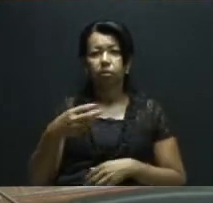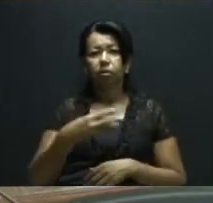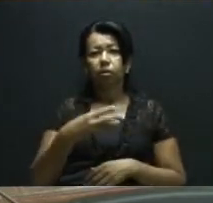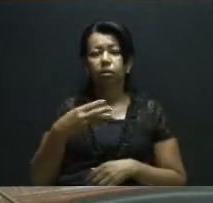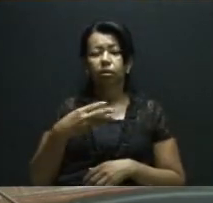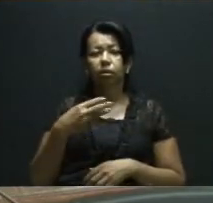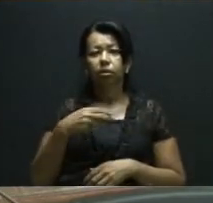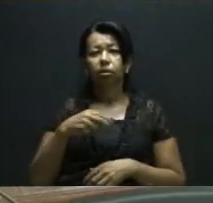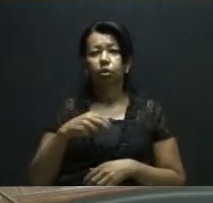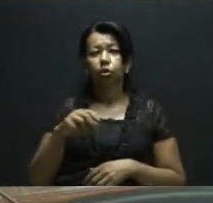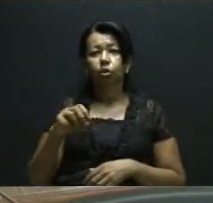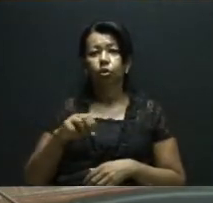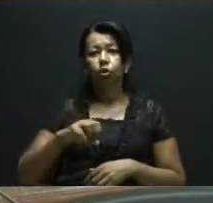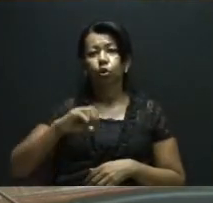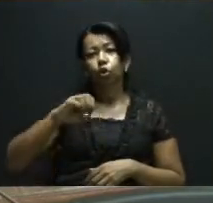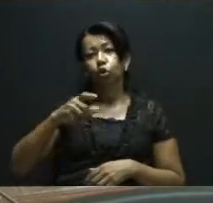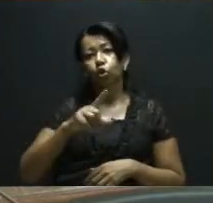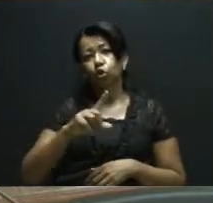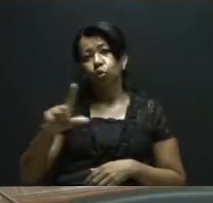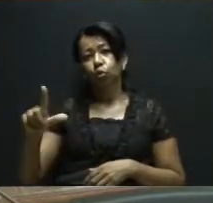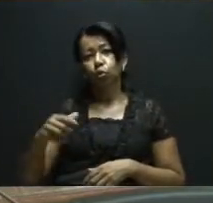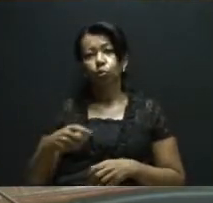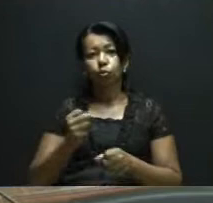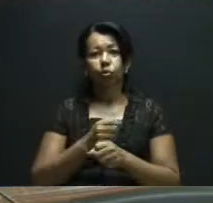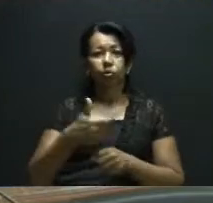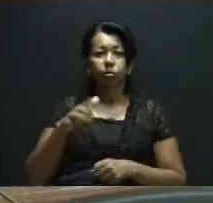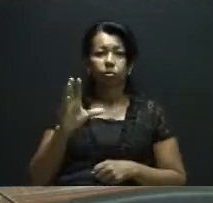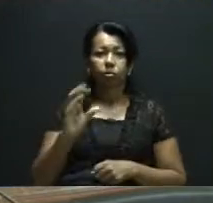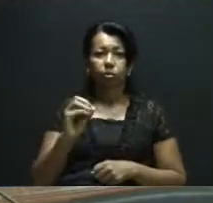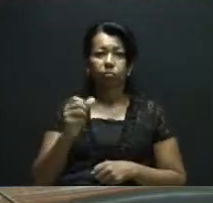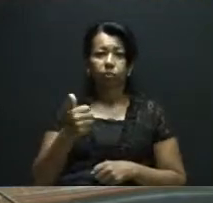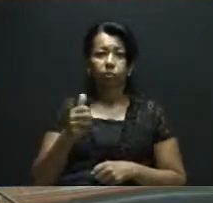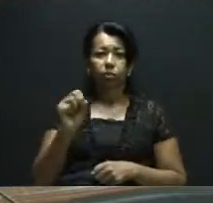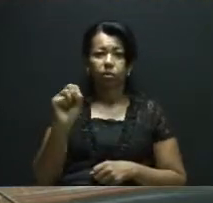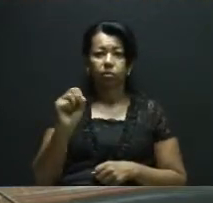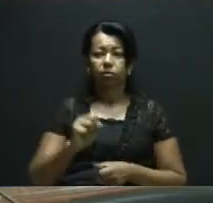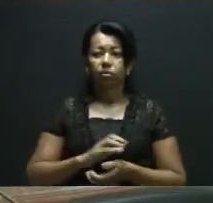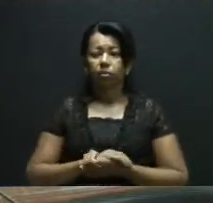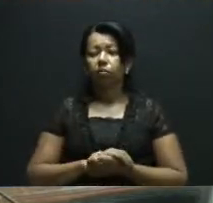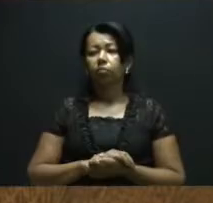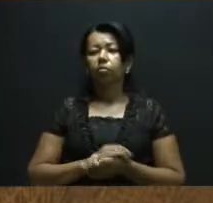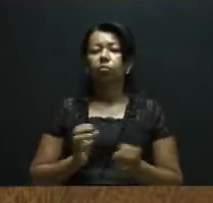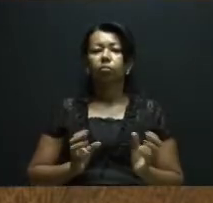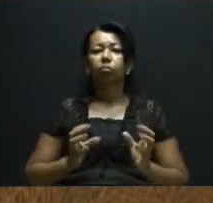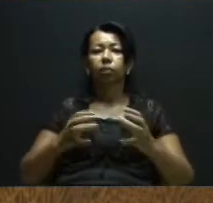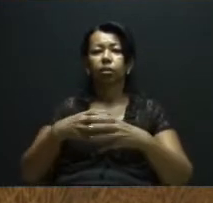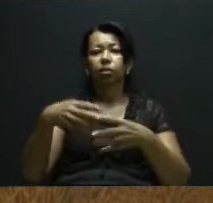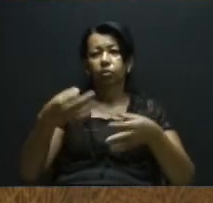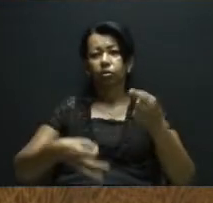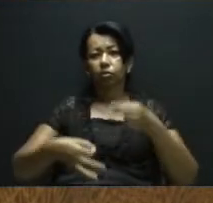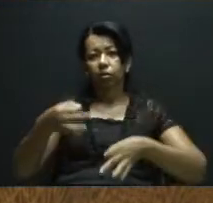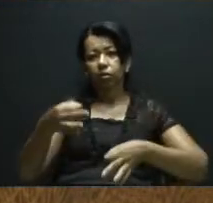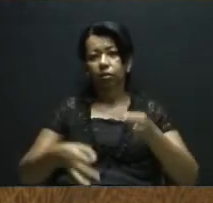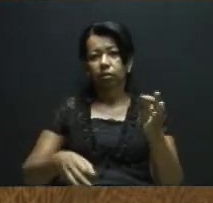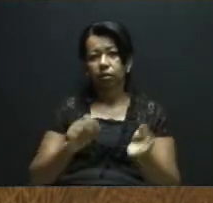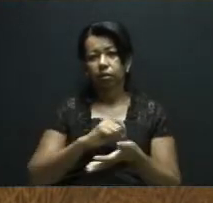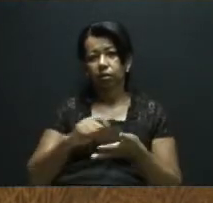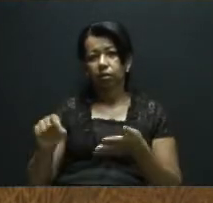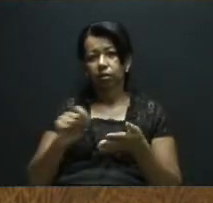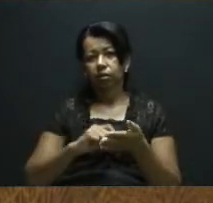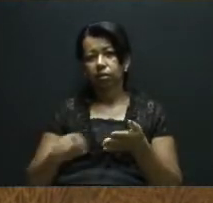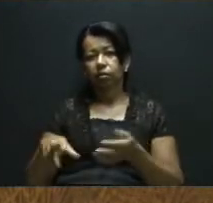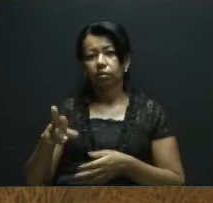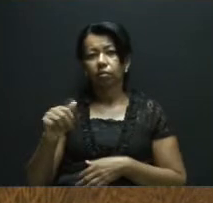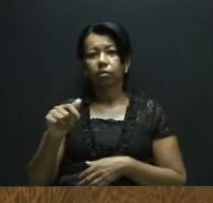junho de junho de 2018 comissão de justiça e redação a